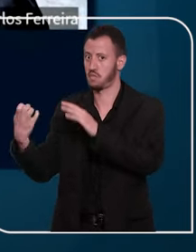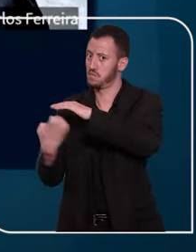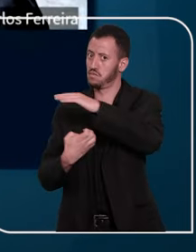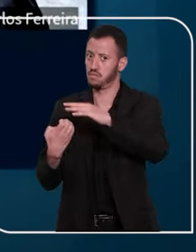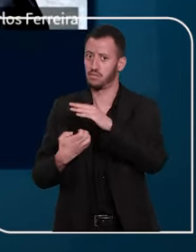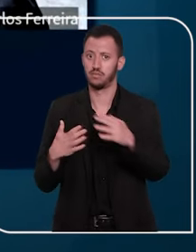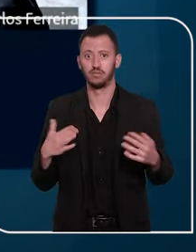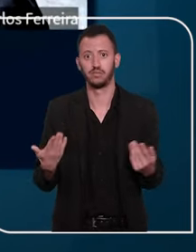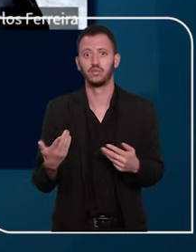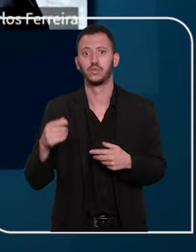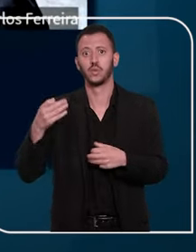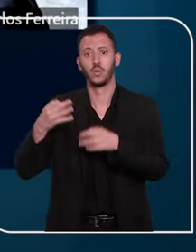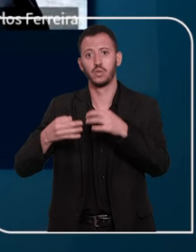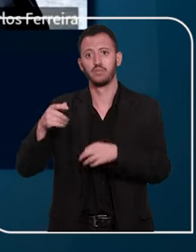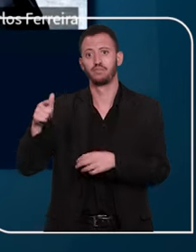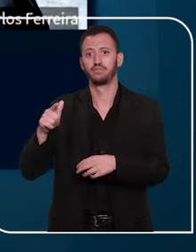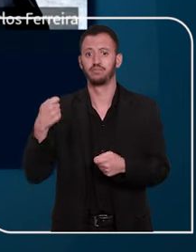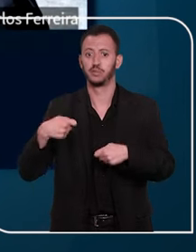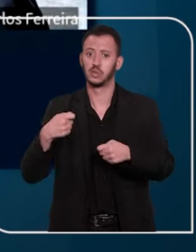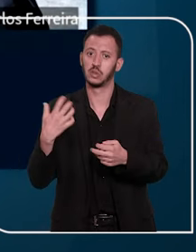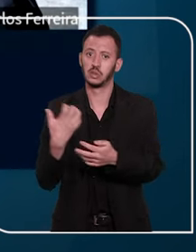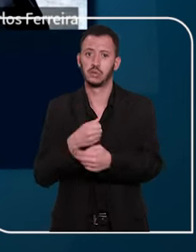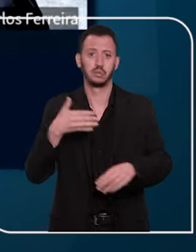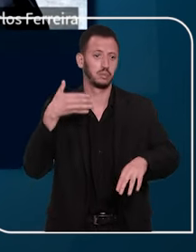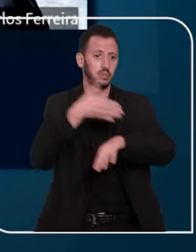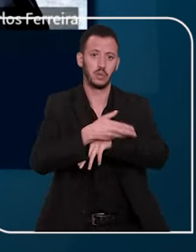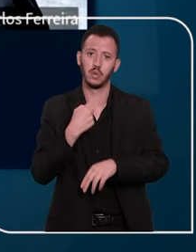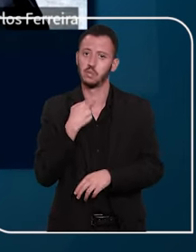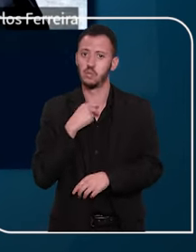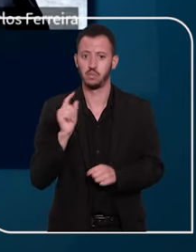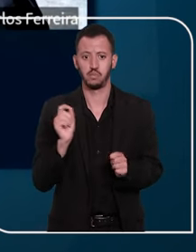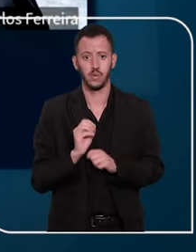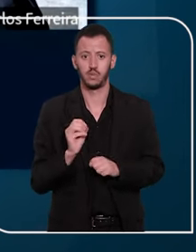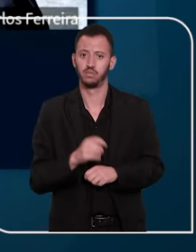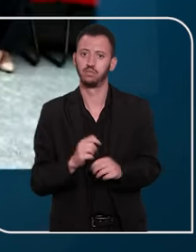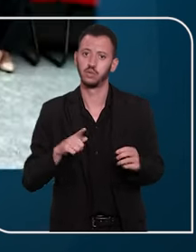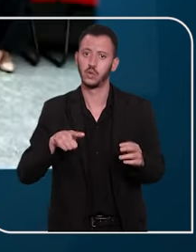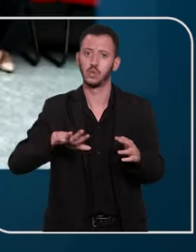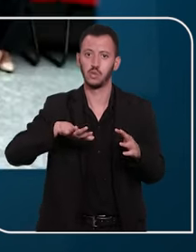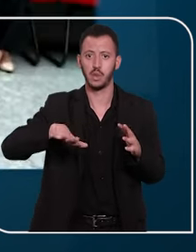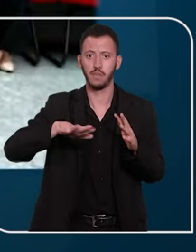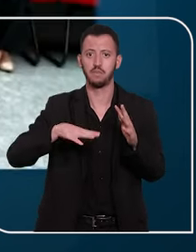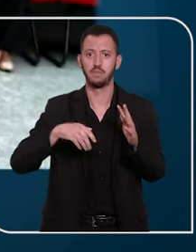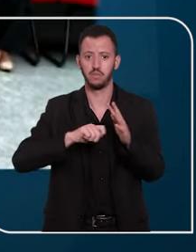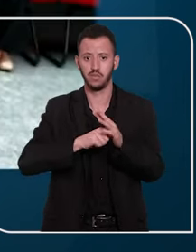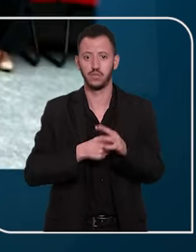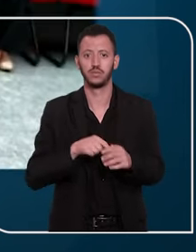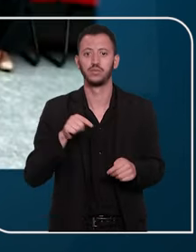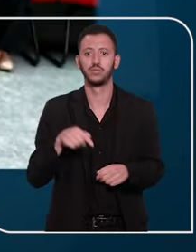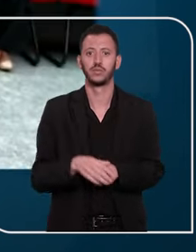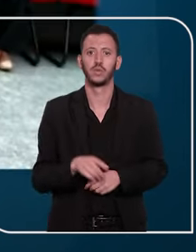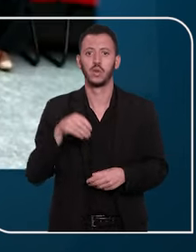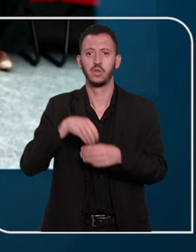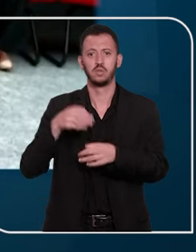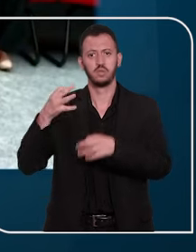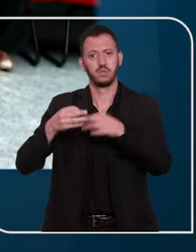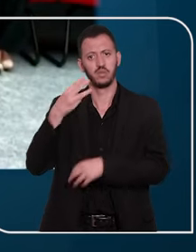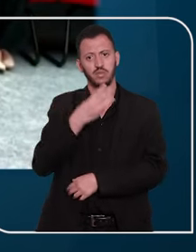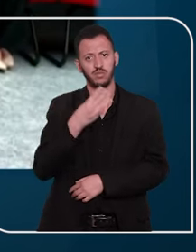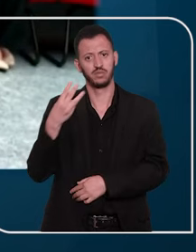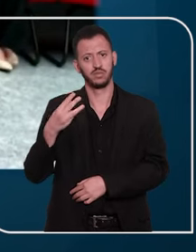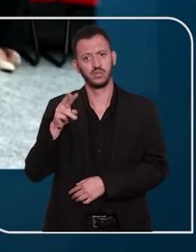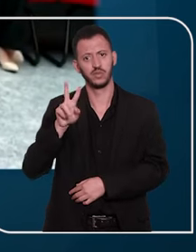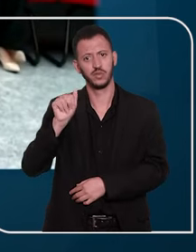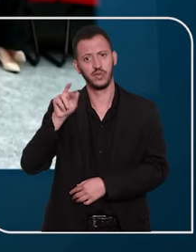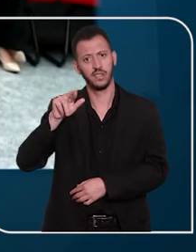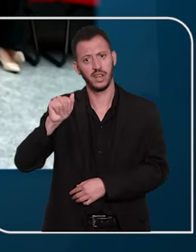capital da empresa e portanto o juízo da recuperação não pode interferir nesse tipo de bloqueio por isso o colegiado declarou a competência do